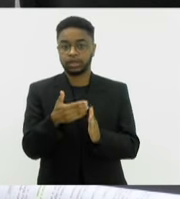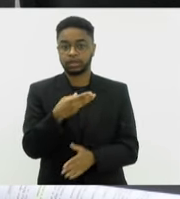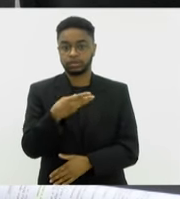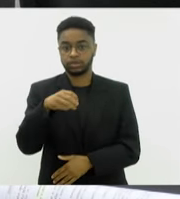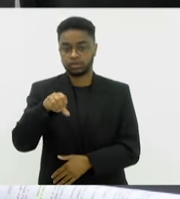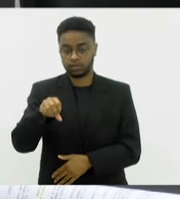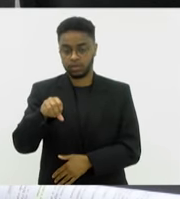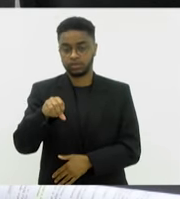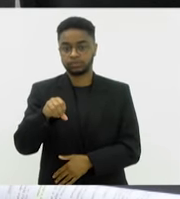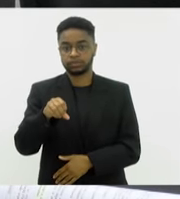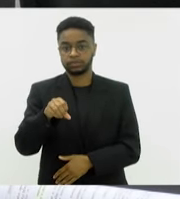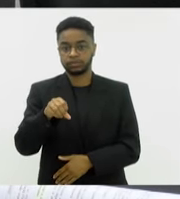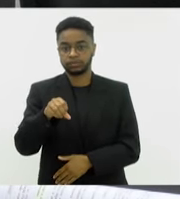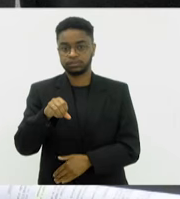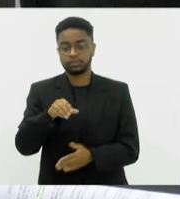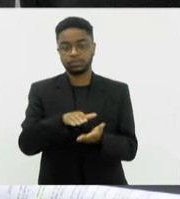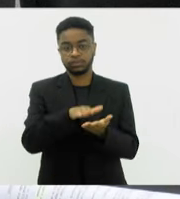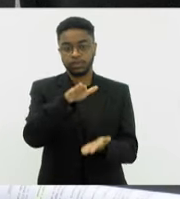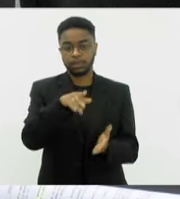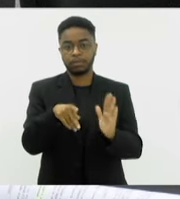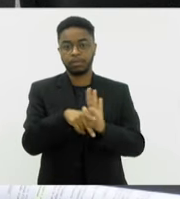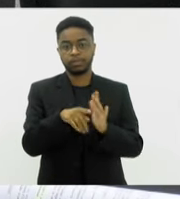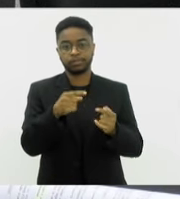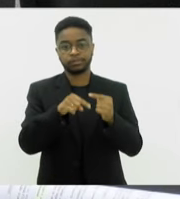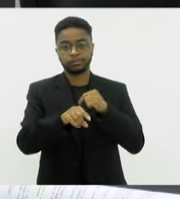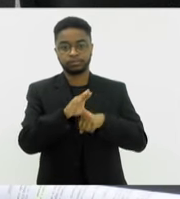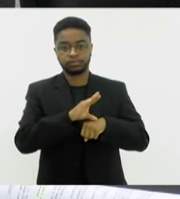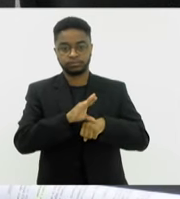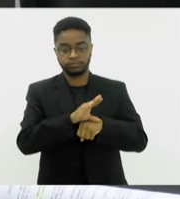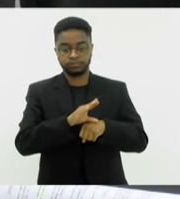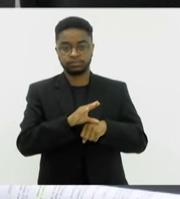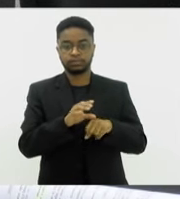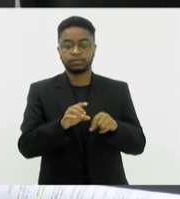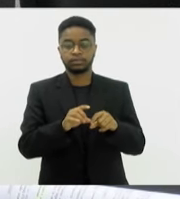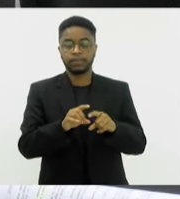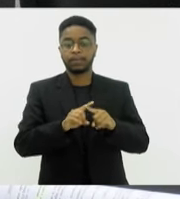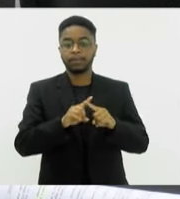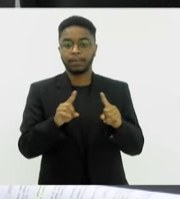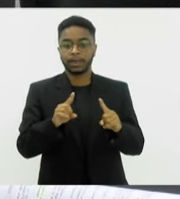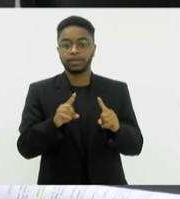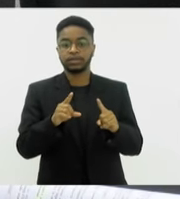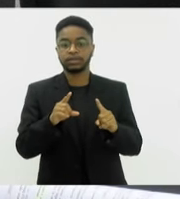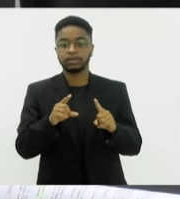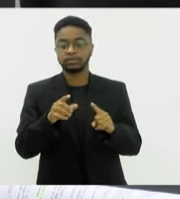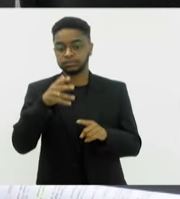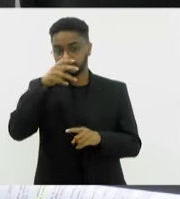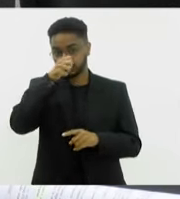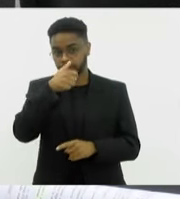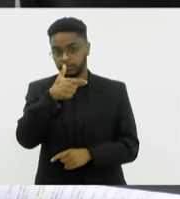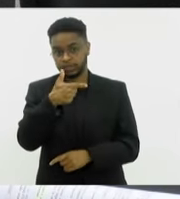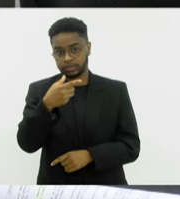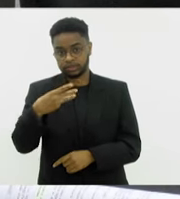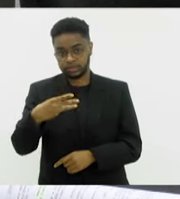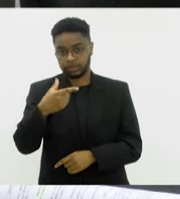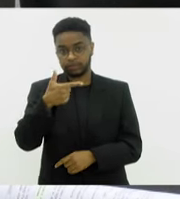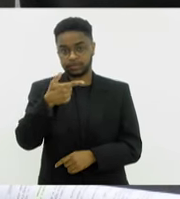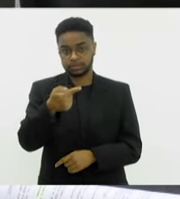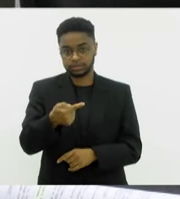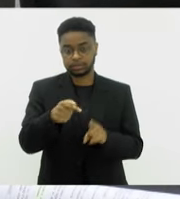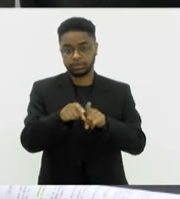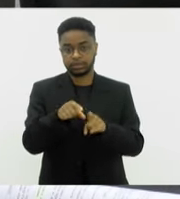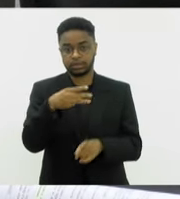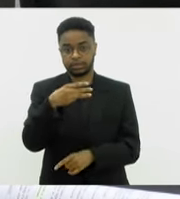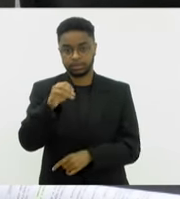39 é o bloco de inconstitucionalidades, ressalvados o 23, o 27 e o 30.